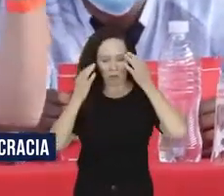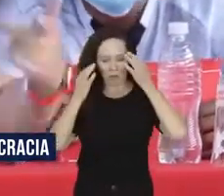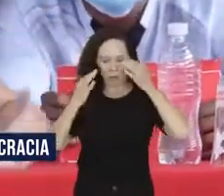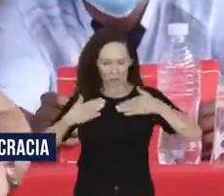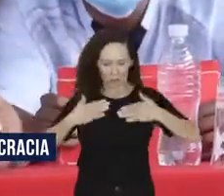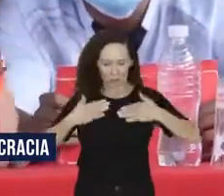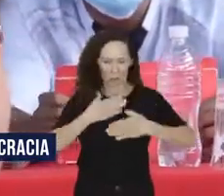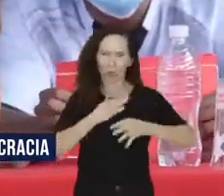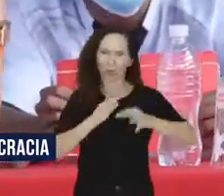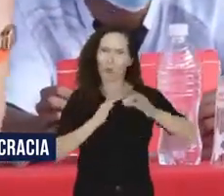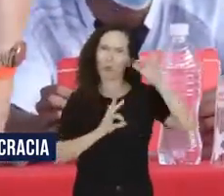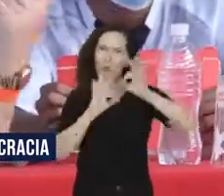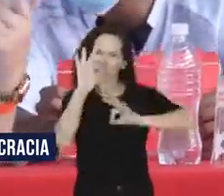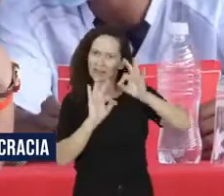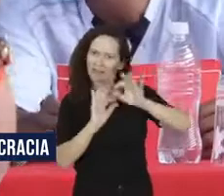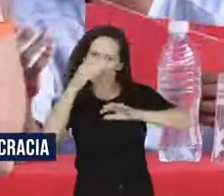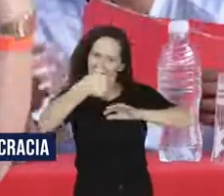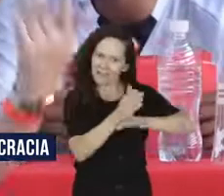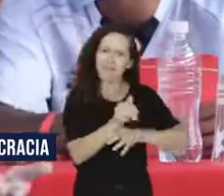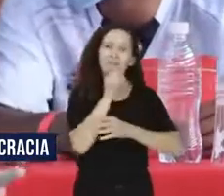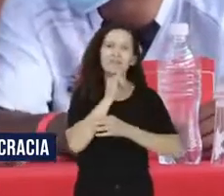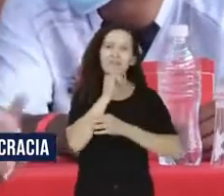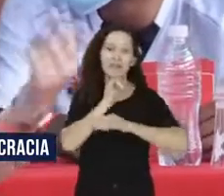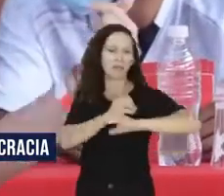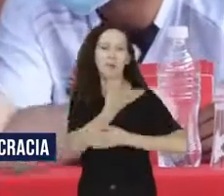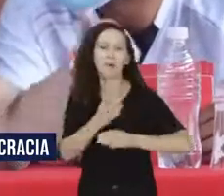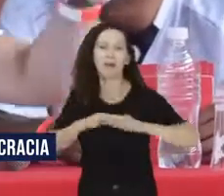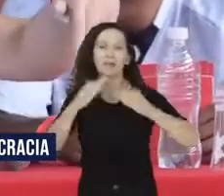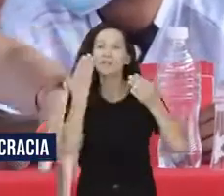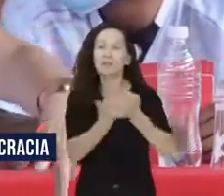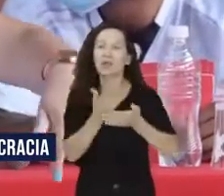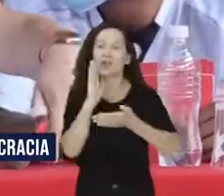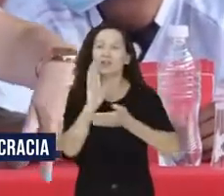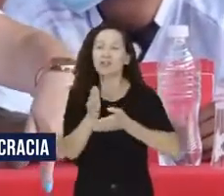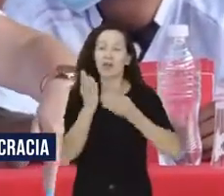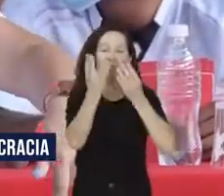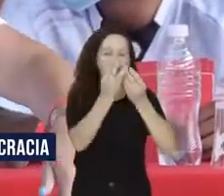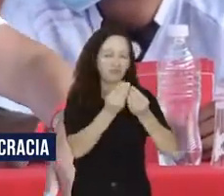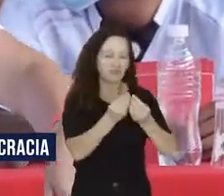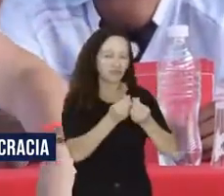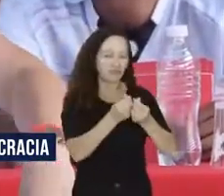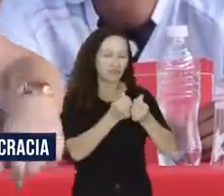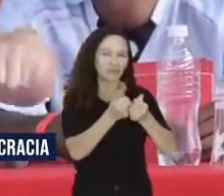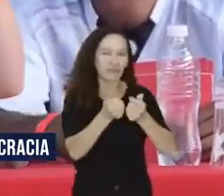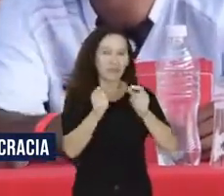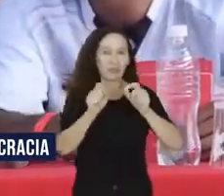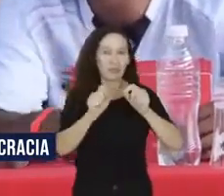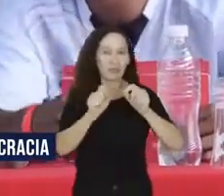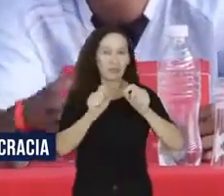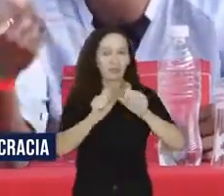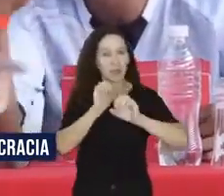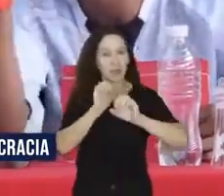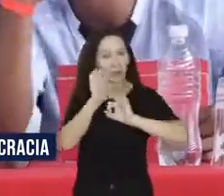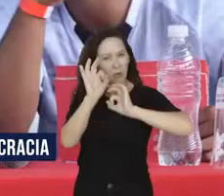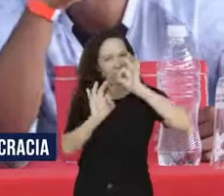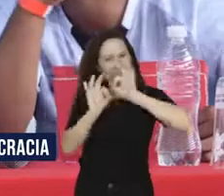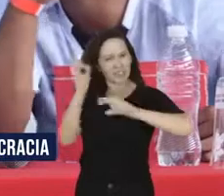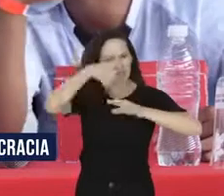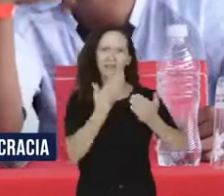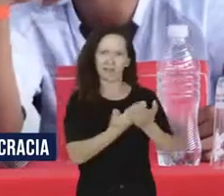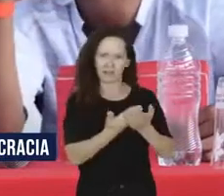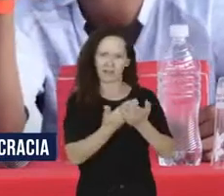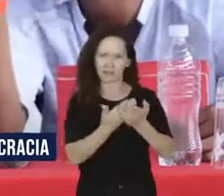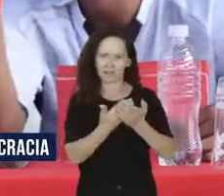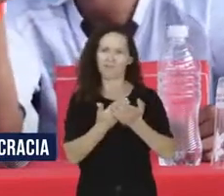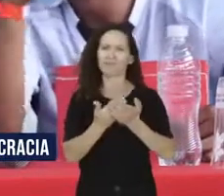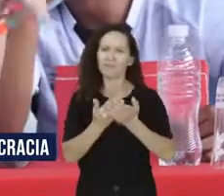ensino bom, porque as escolas já estão sucateadas, que também é uma reforma para que isso aconteça. E aí vai para a preparação também, o jovem